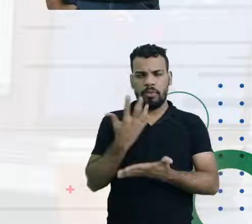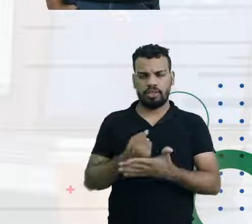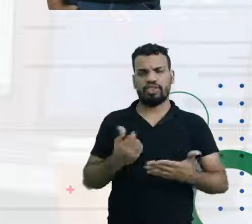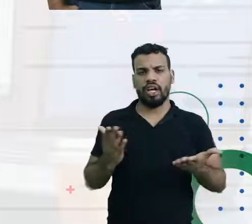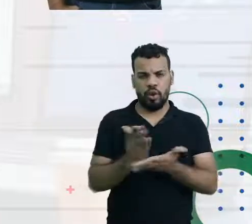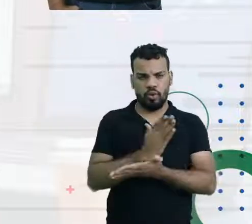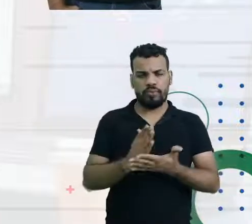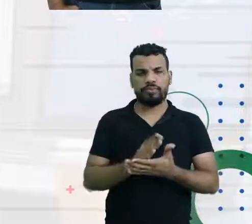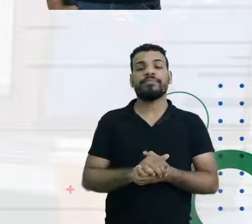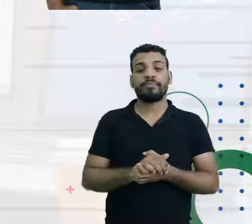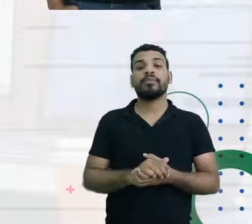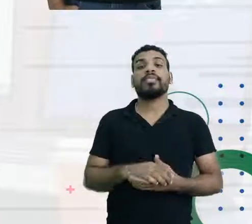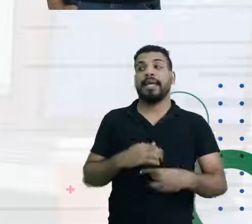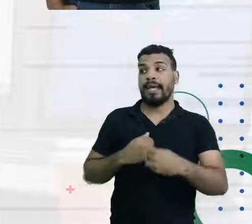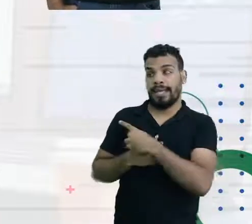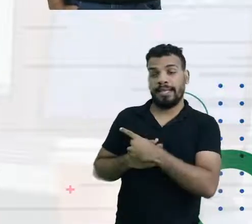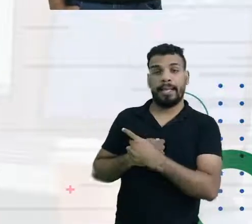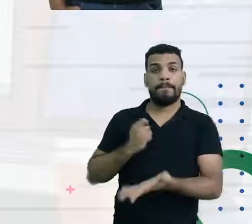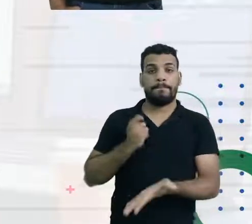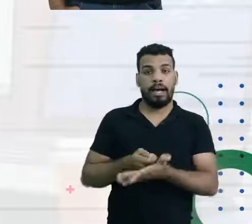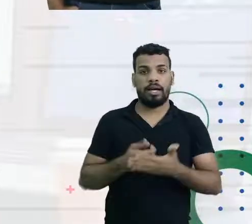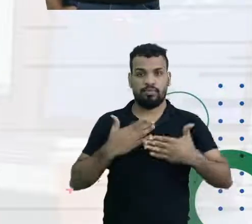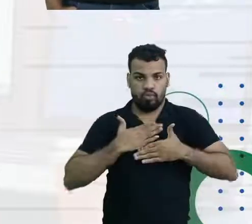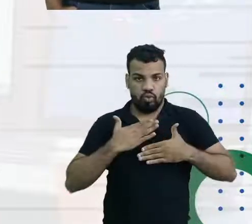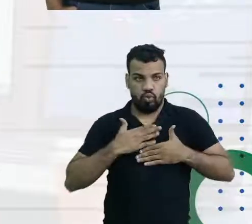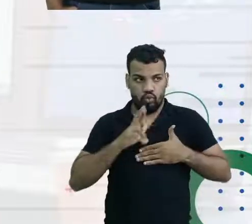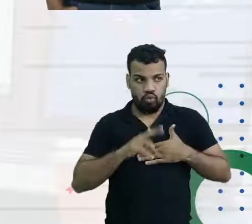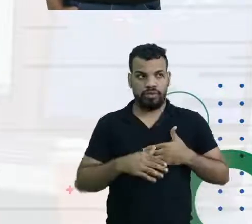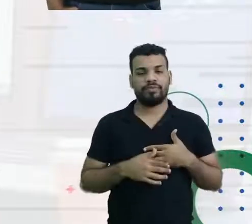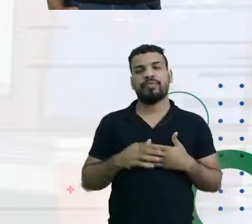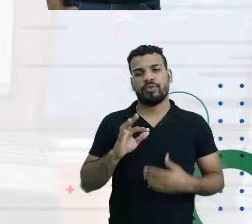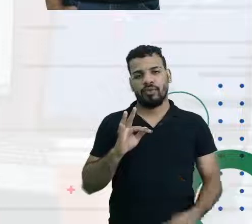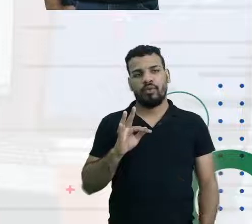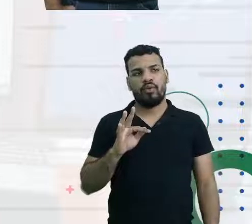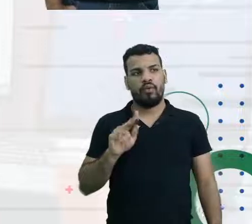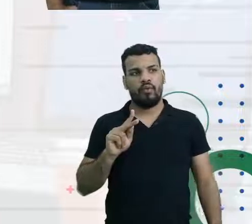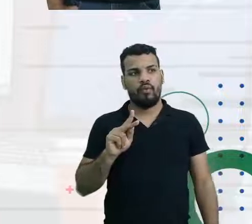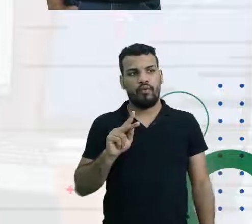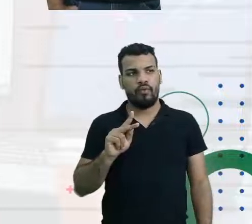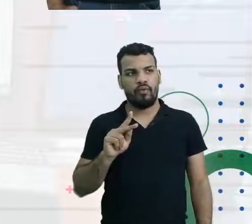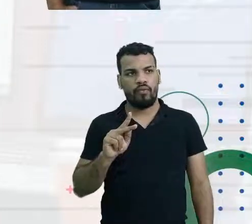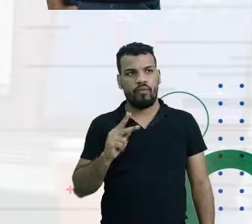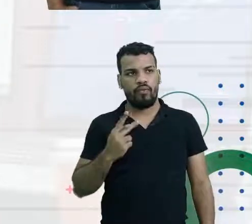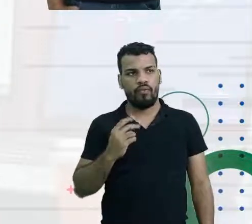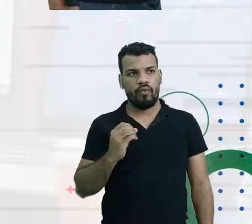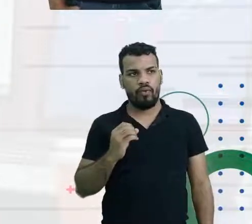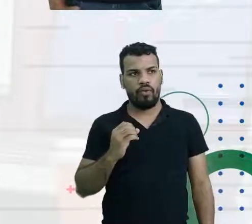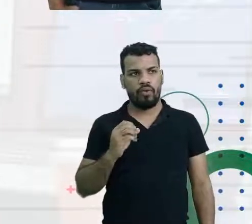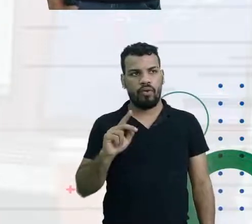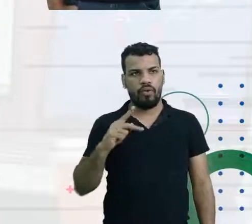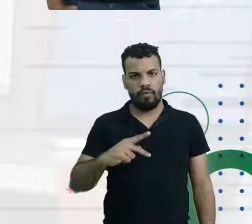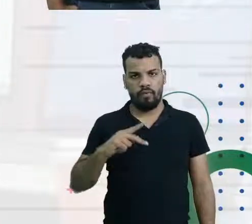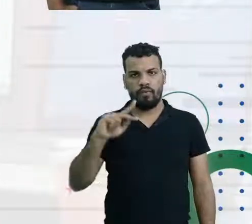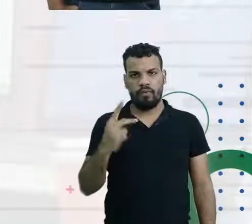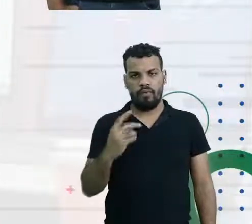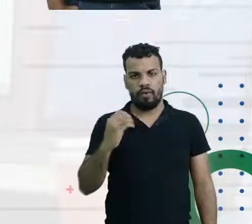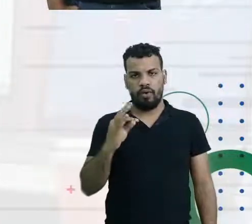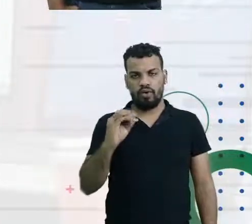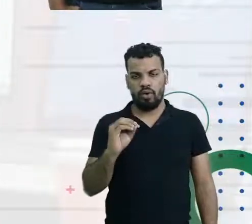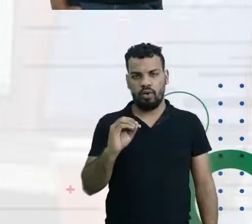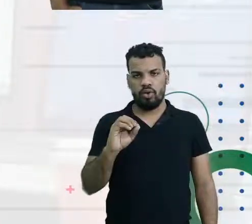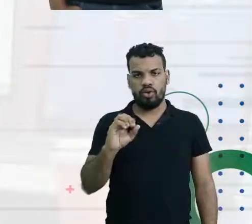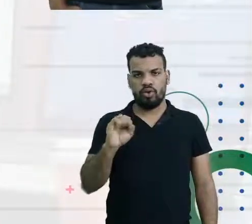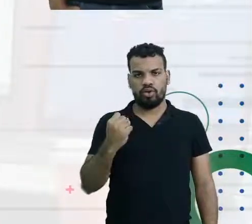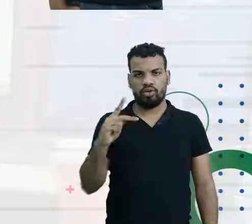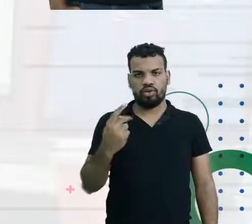E alguns programas pagos, o que eu uso particularmente é o Photoshop, mas é um pouco mais avançado, então acho